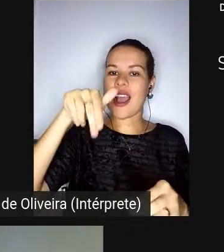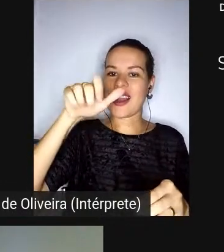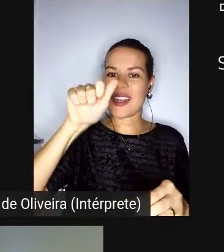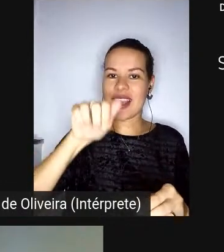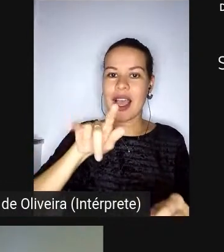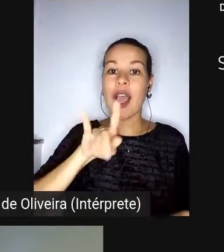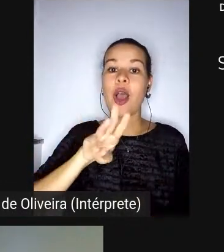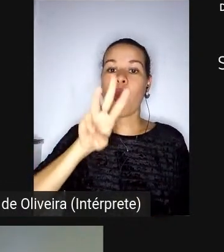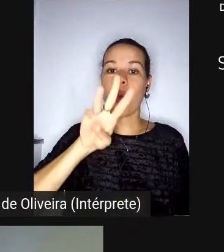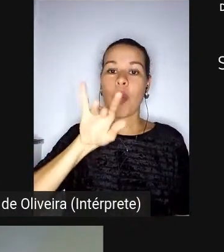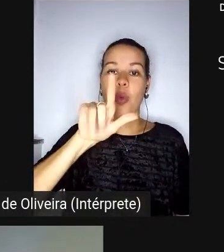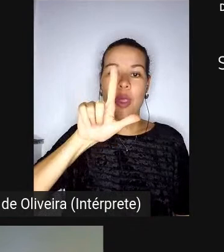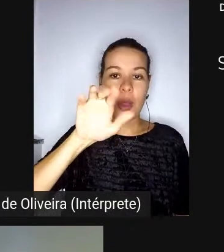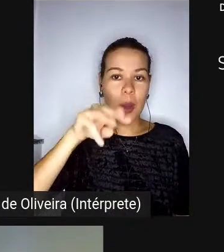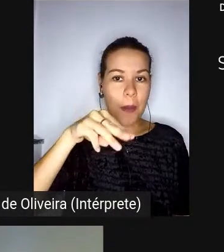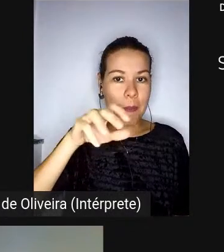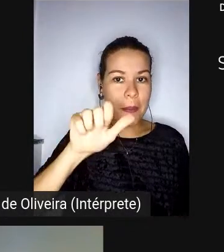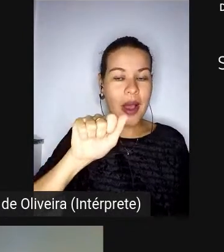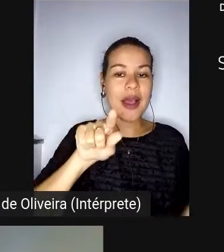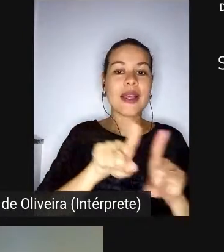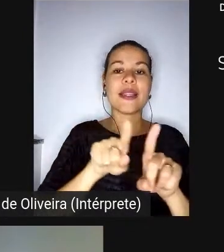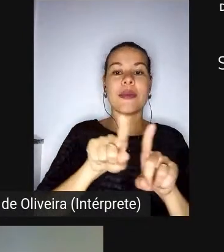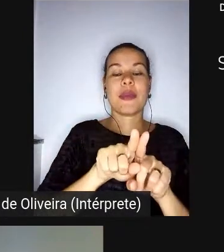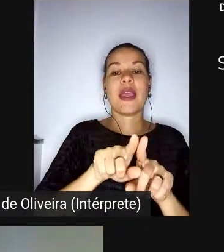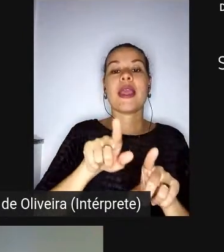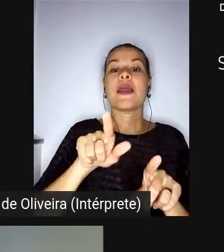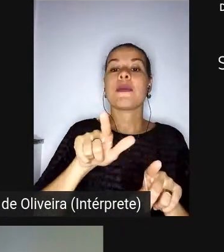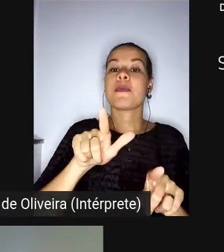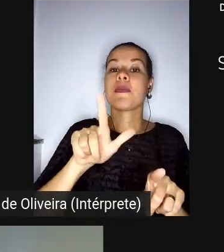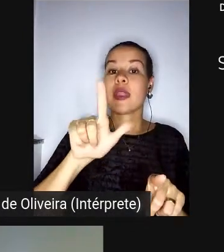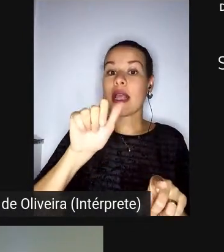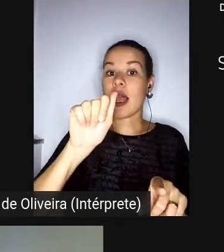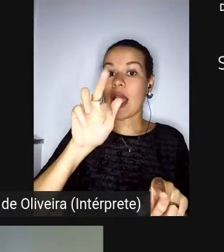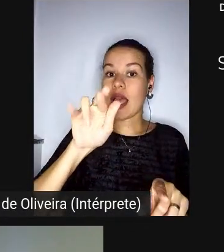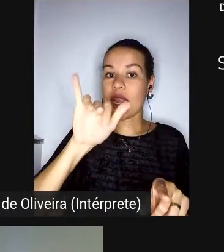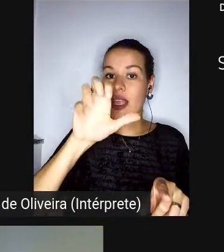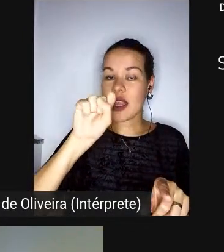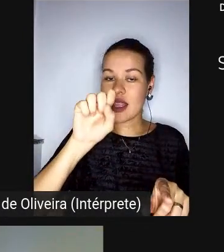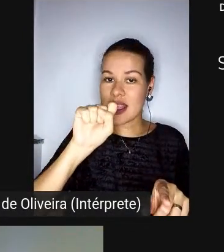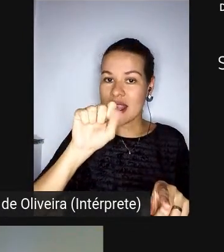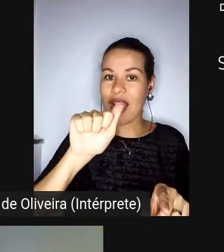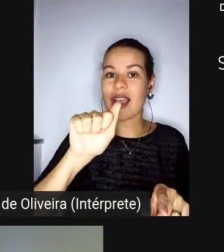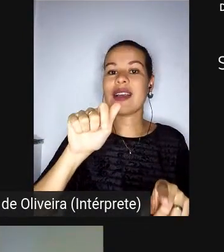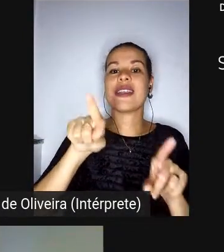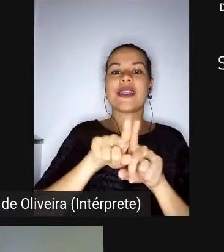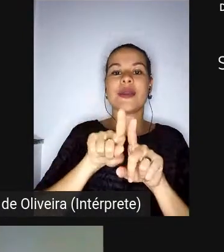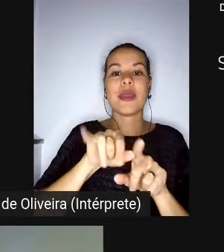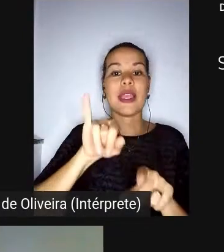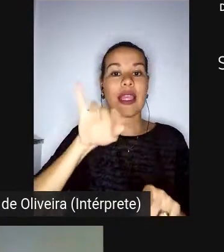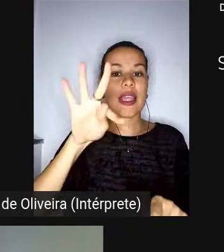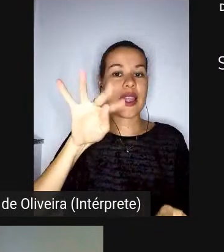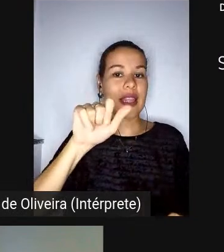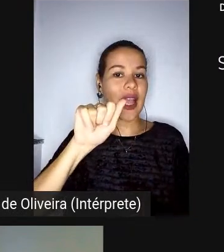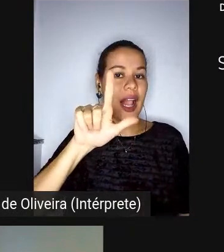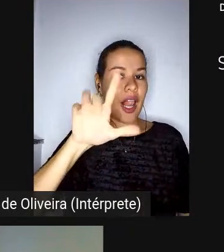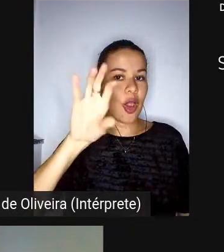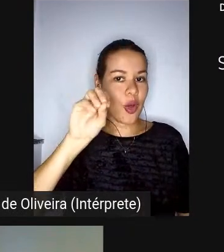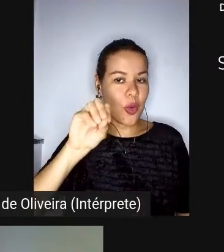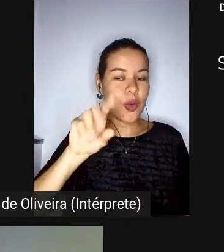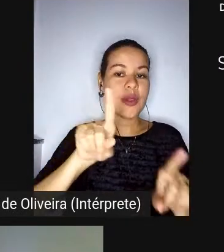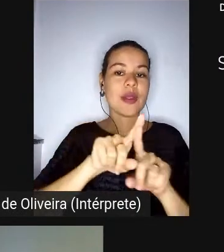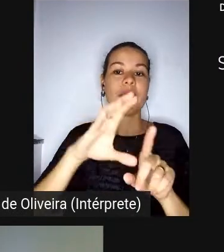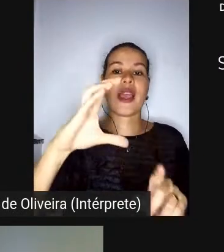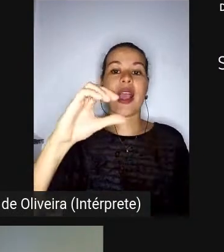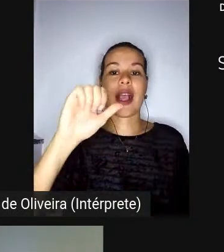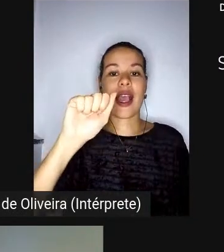Maria e sai Italo e Caroline que são os nossos monitores nas estudantes monitores os nossos intérpretes